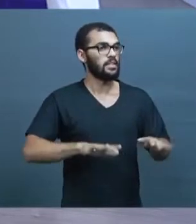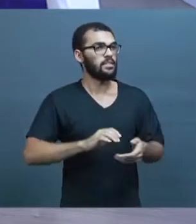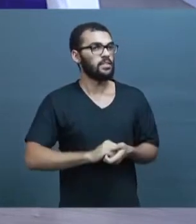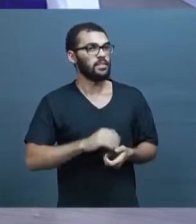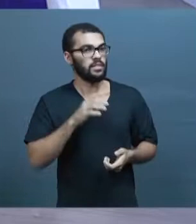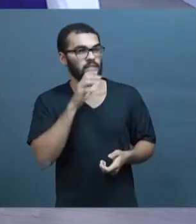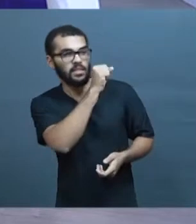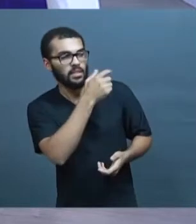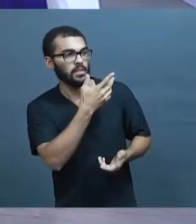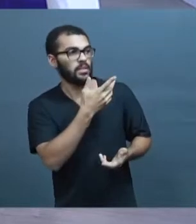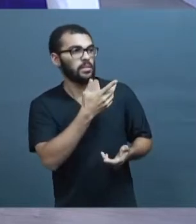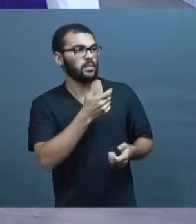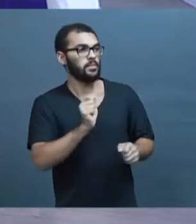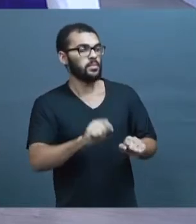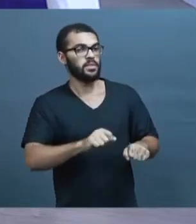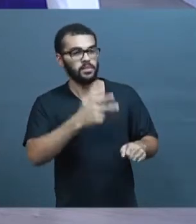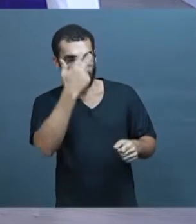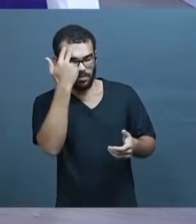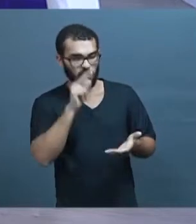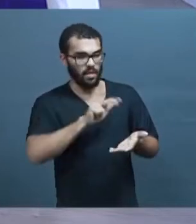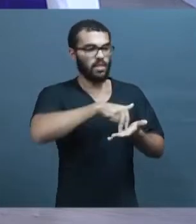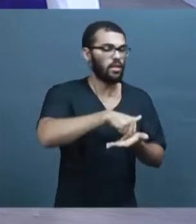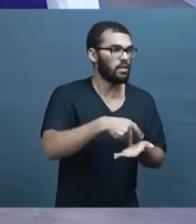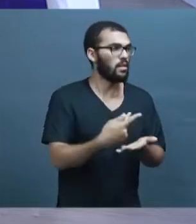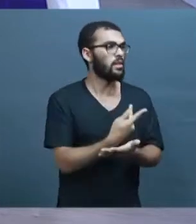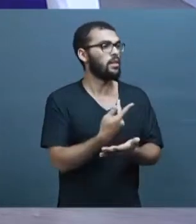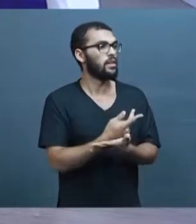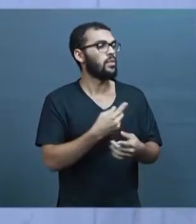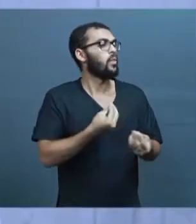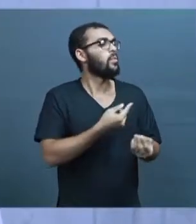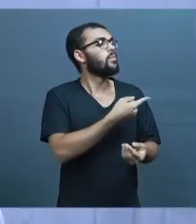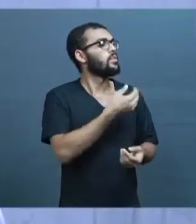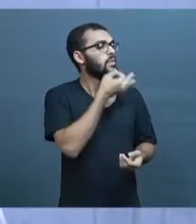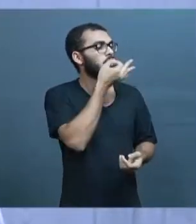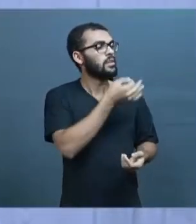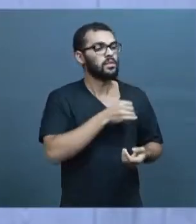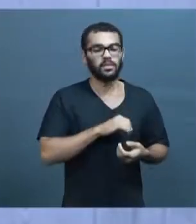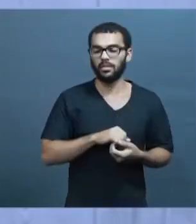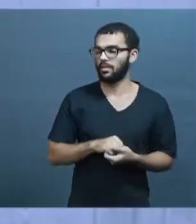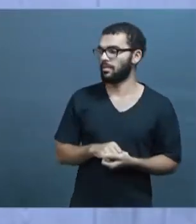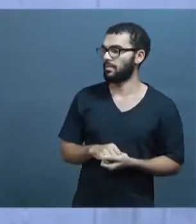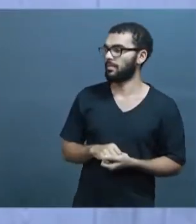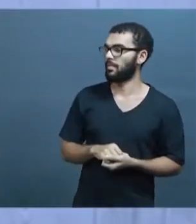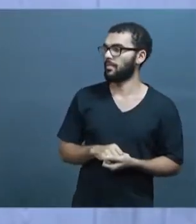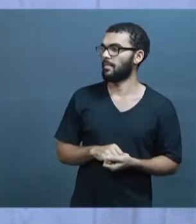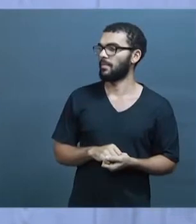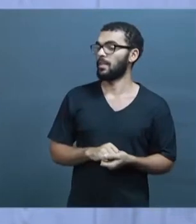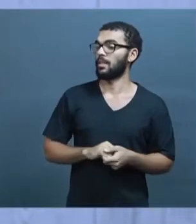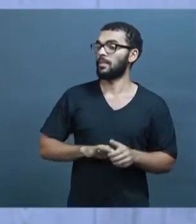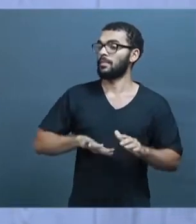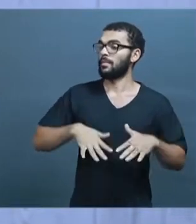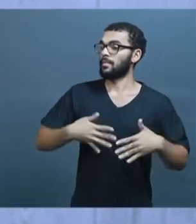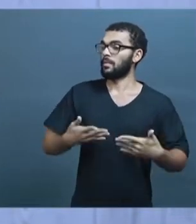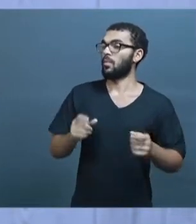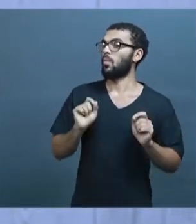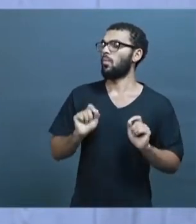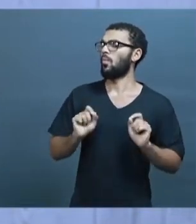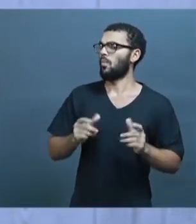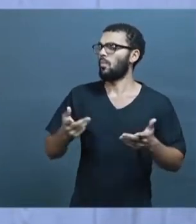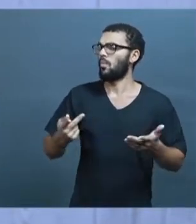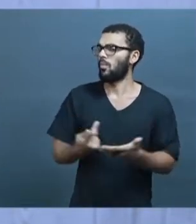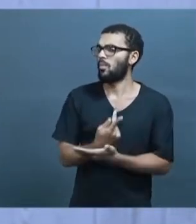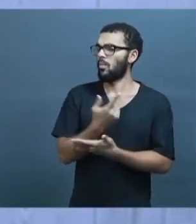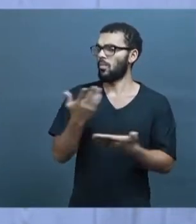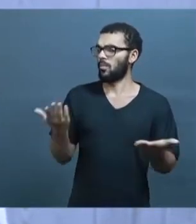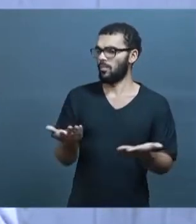Posicionamentos errados nesse sentido por conta de questões políticas? Como é que você vê essa questão? Sim, veja, na verdade o que está acontecendo nesse momento é